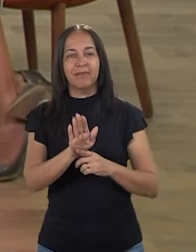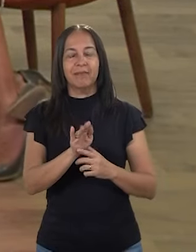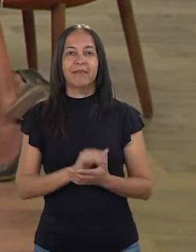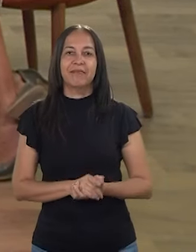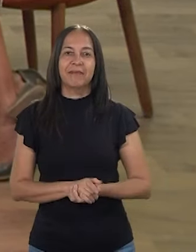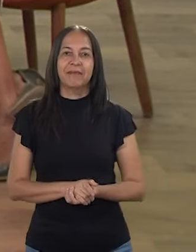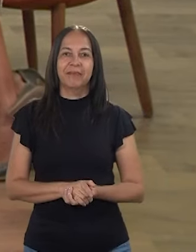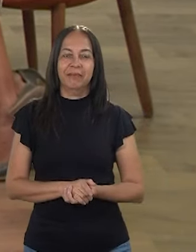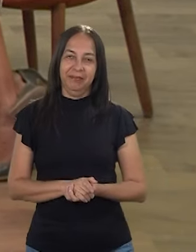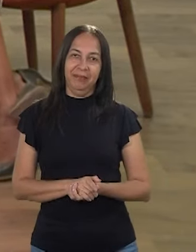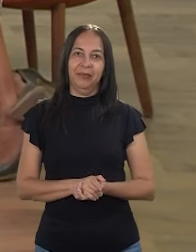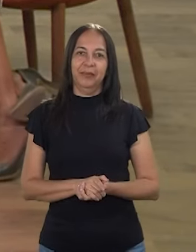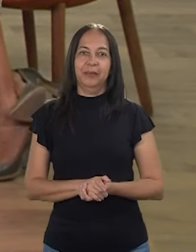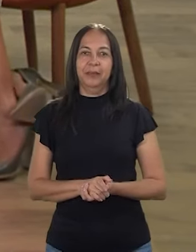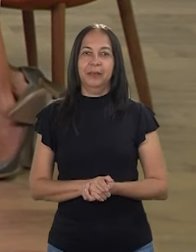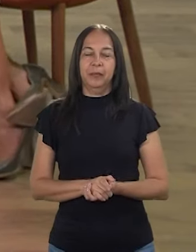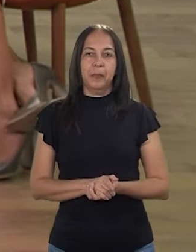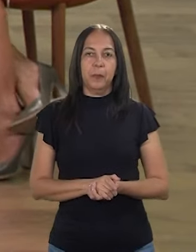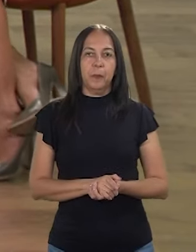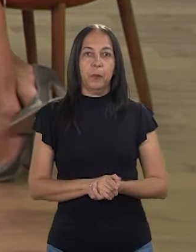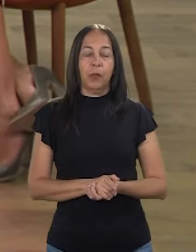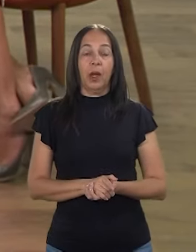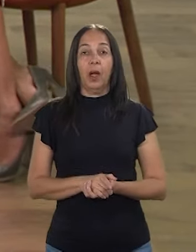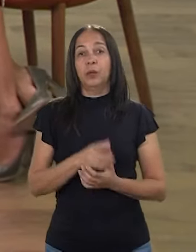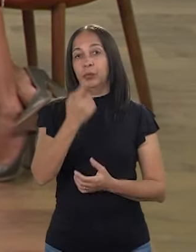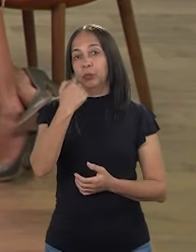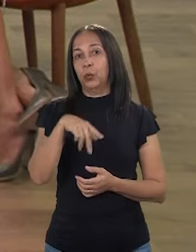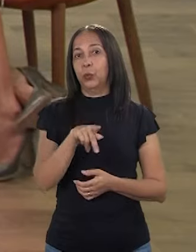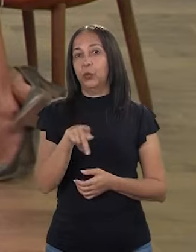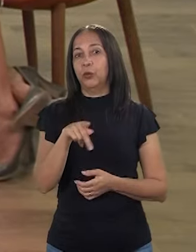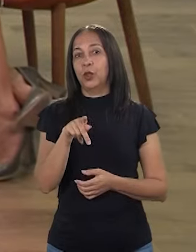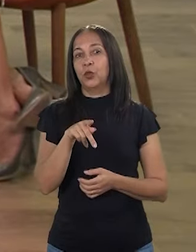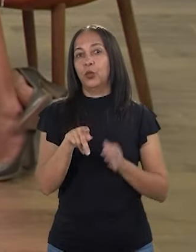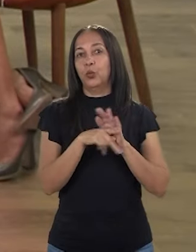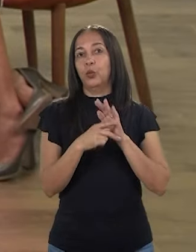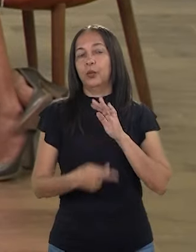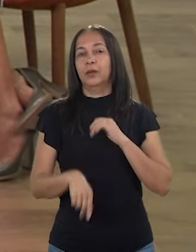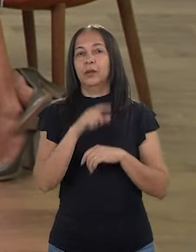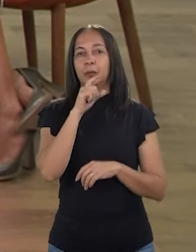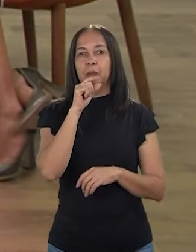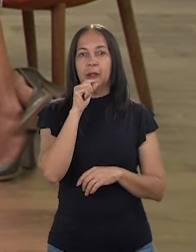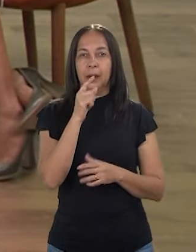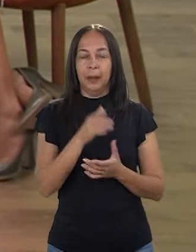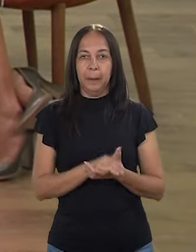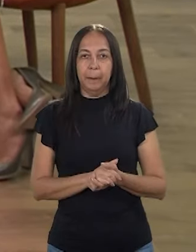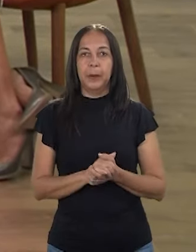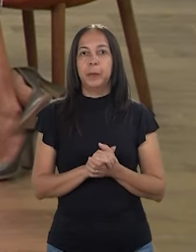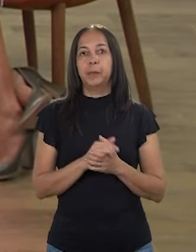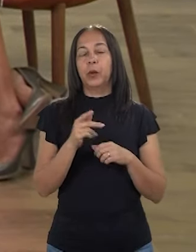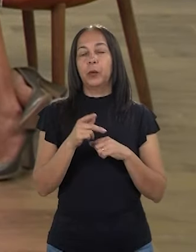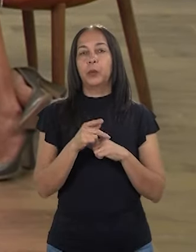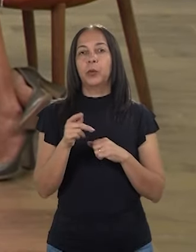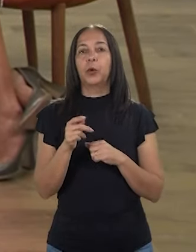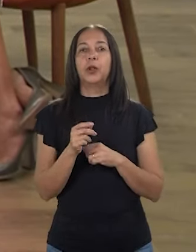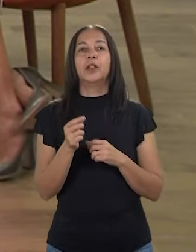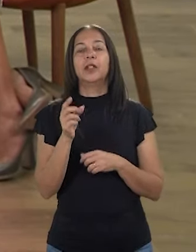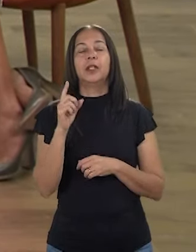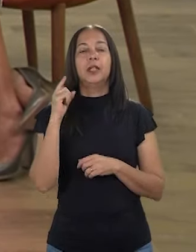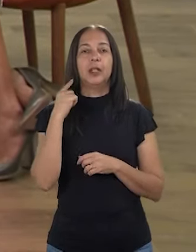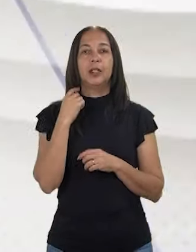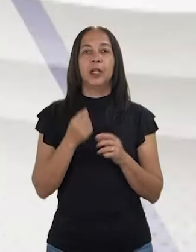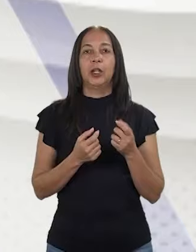casa paa Ah é Então tá bom eh então Sou professora aqui da Universidade Católica de Pernambuco programa de pós-graduação em